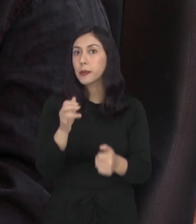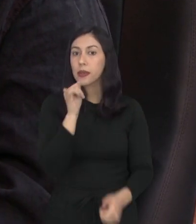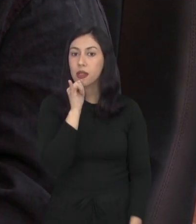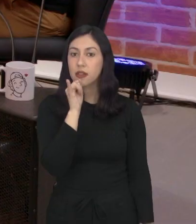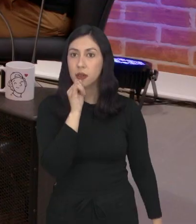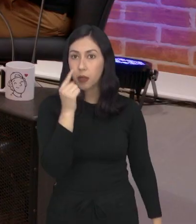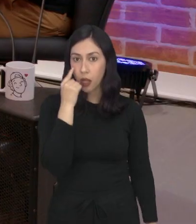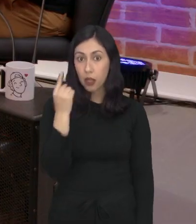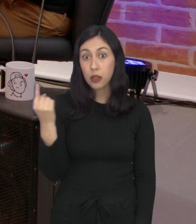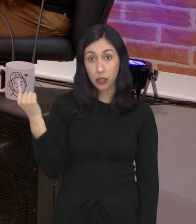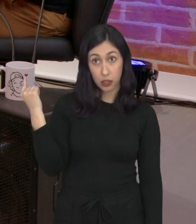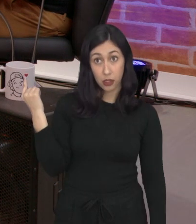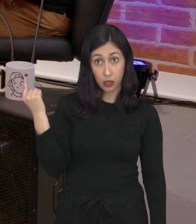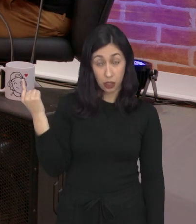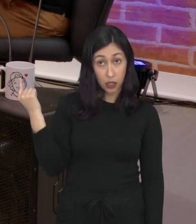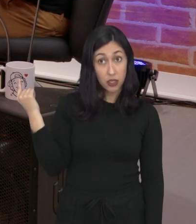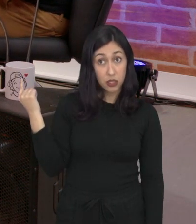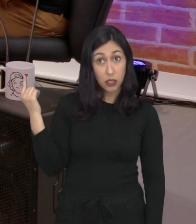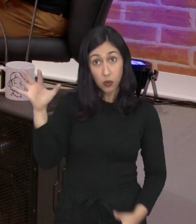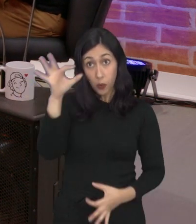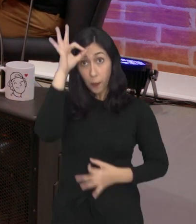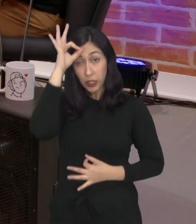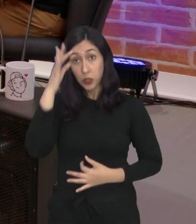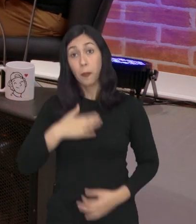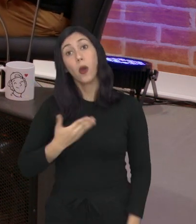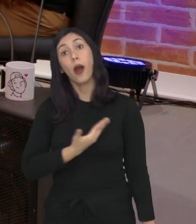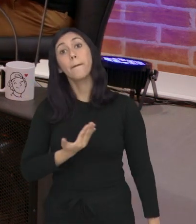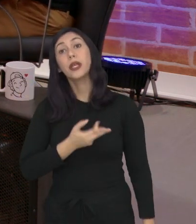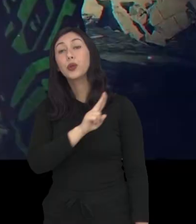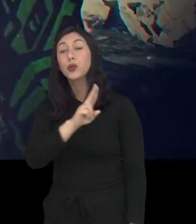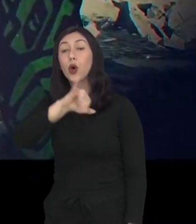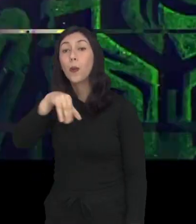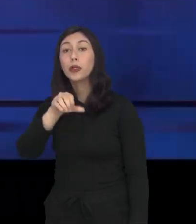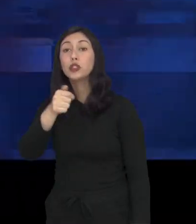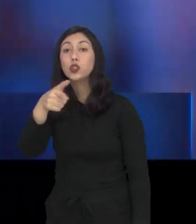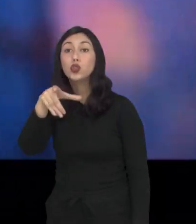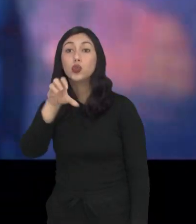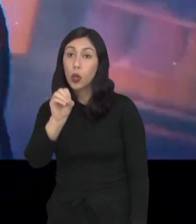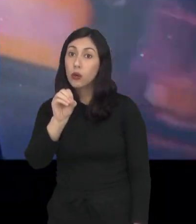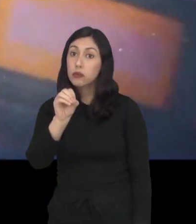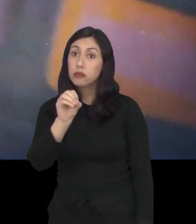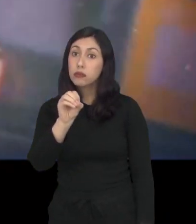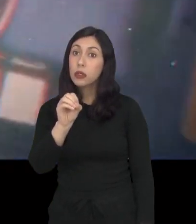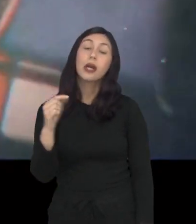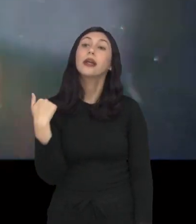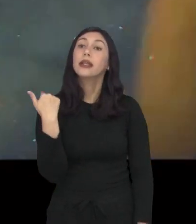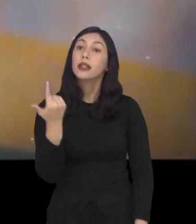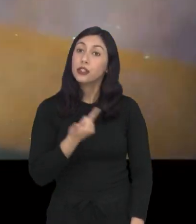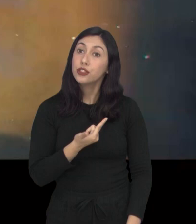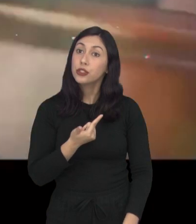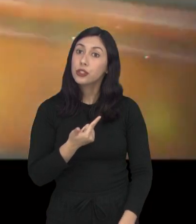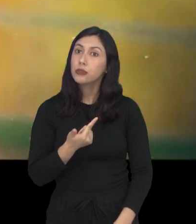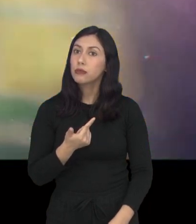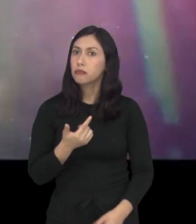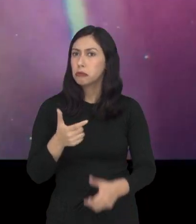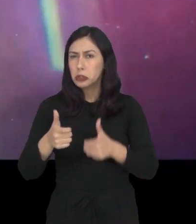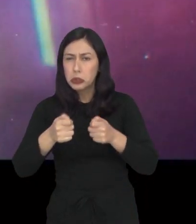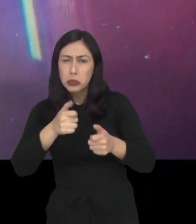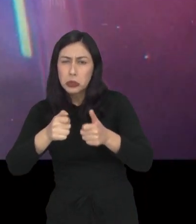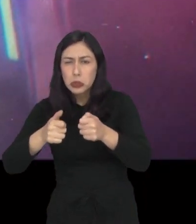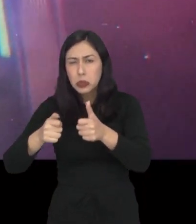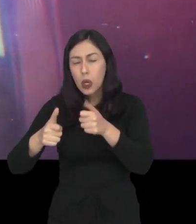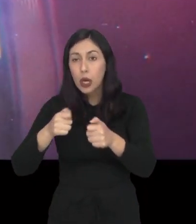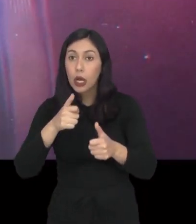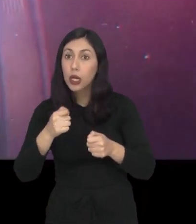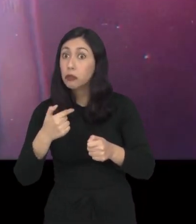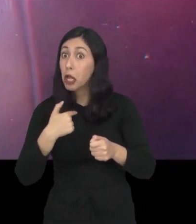agora, esse personagem, esse era o personagem do meu amigo João. Ele fazia esse foi uma mesa de RPG Cyberpunk, é uma história Cyberpunk